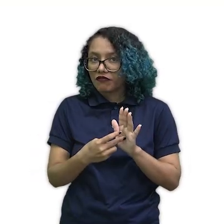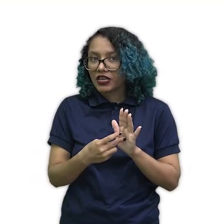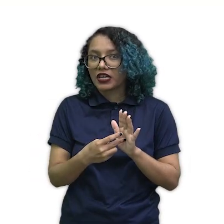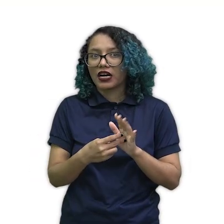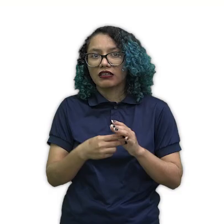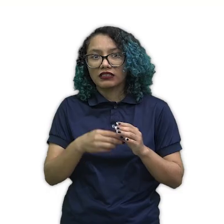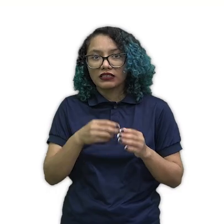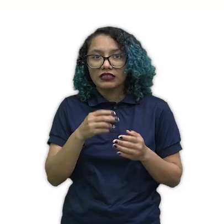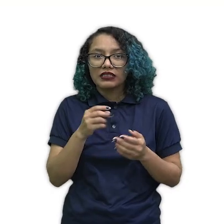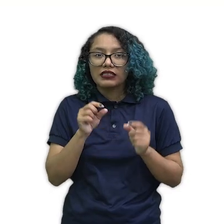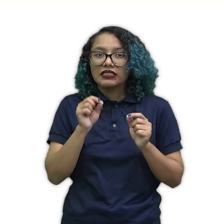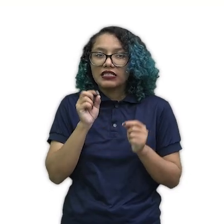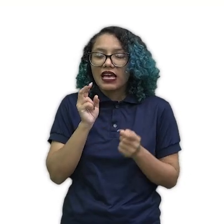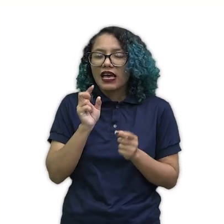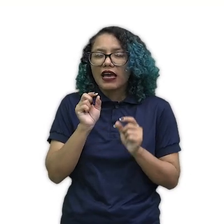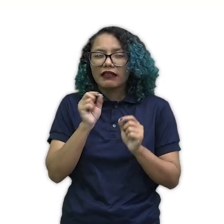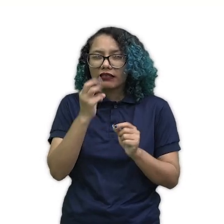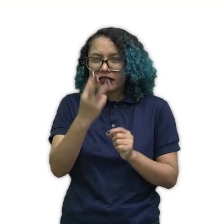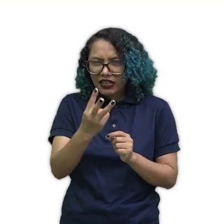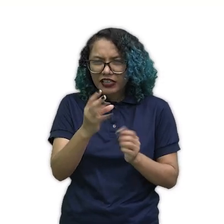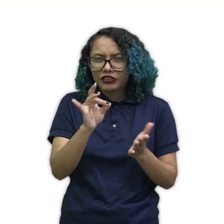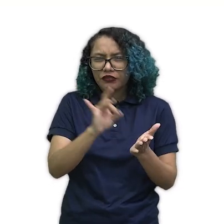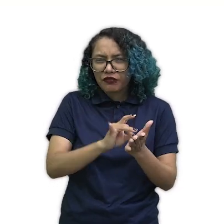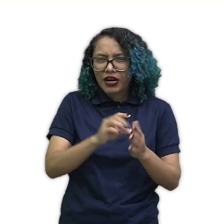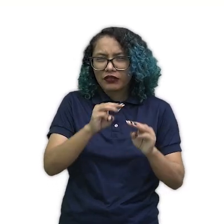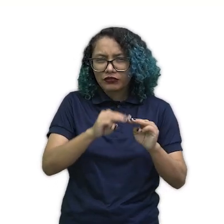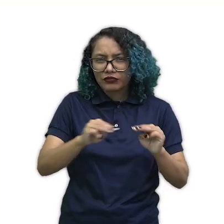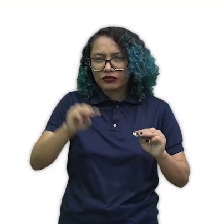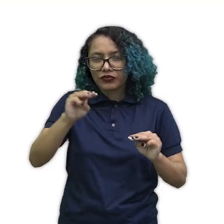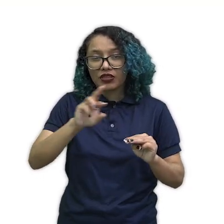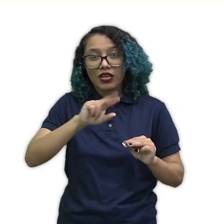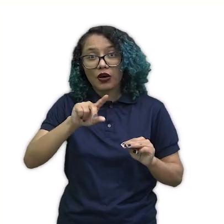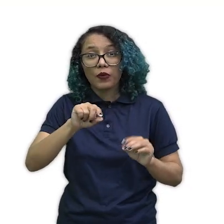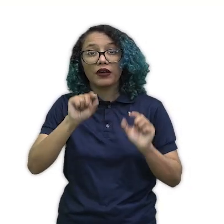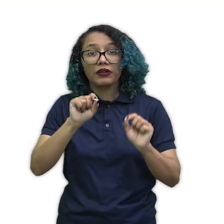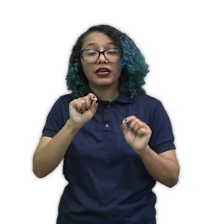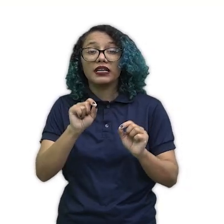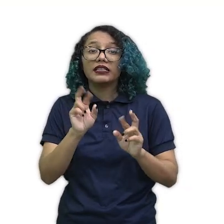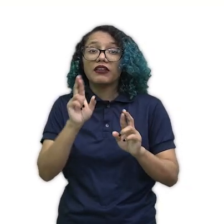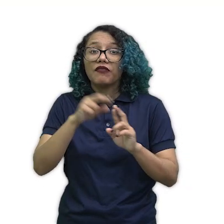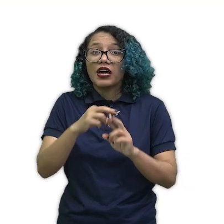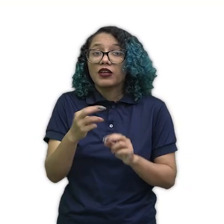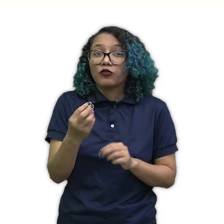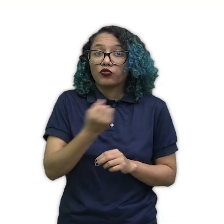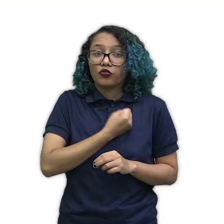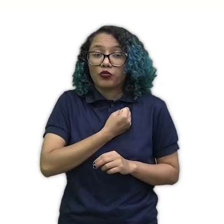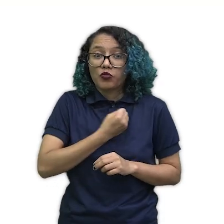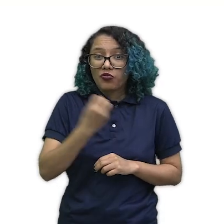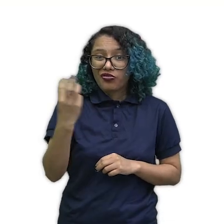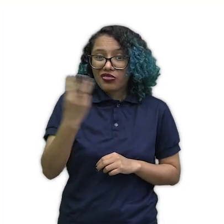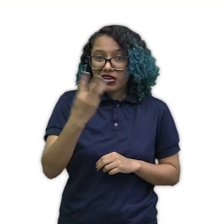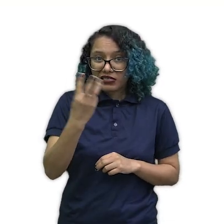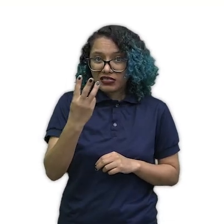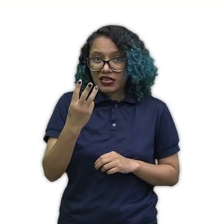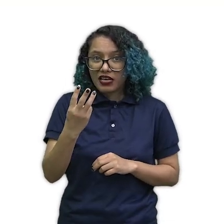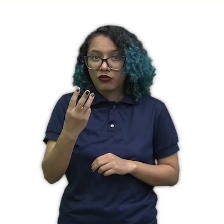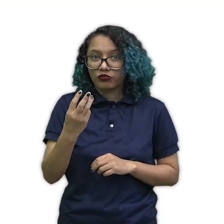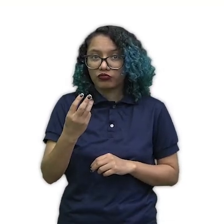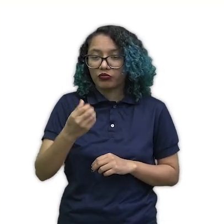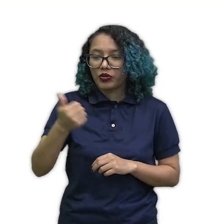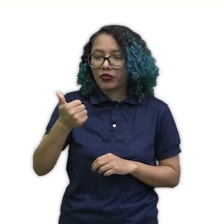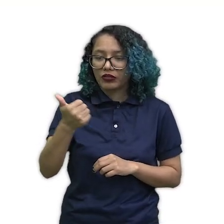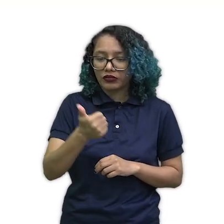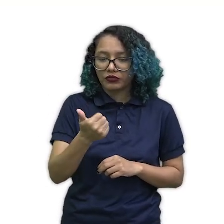te dizer que o terceiro elemento na ordem é a mediana, tá? Então, aqui, ó, a